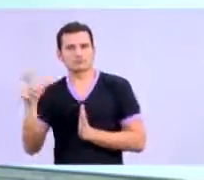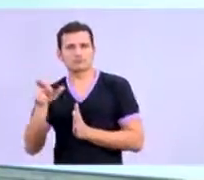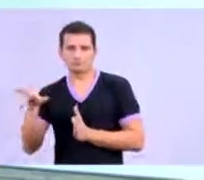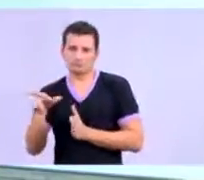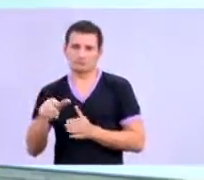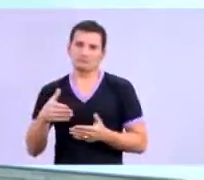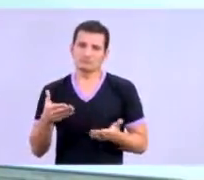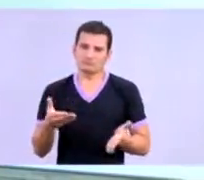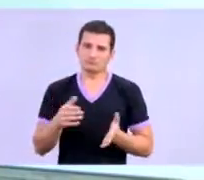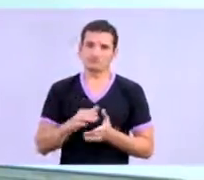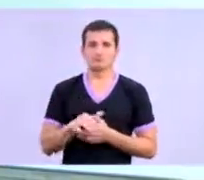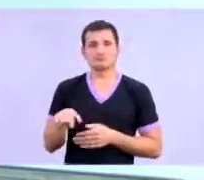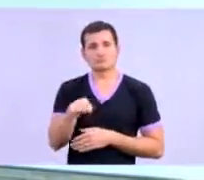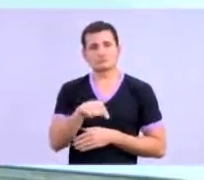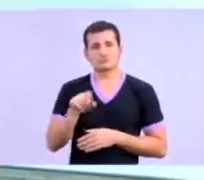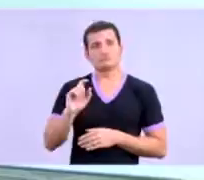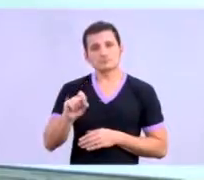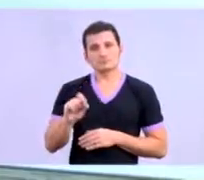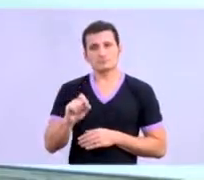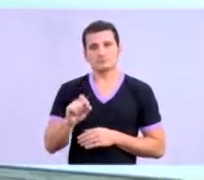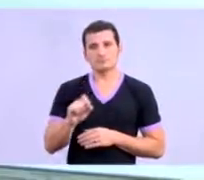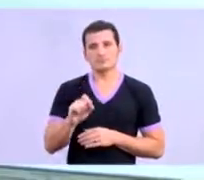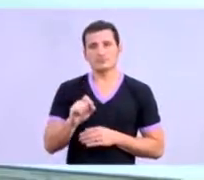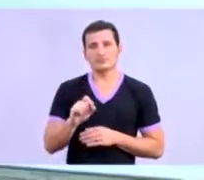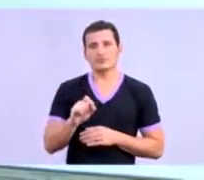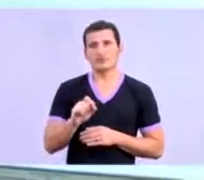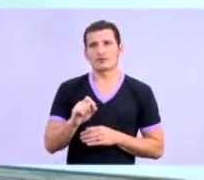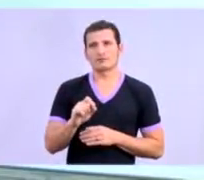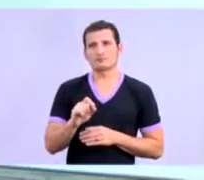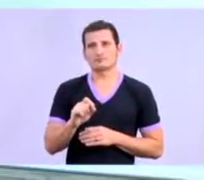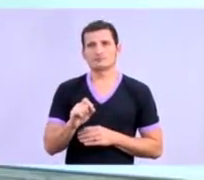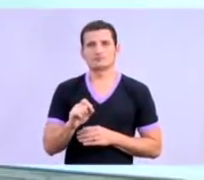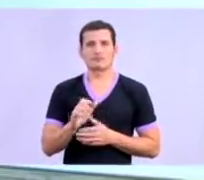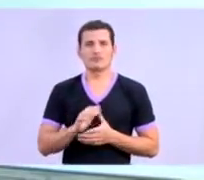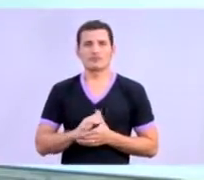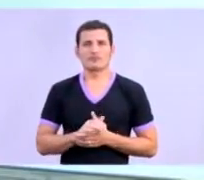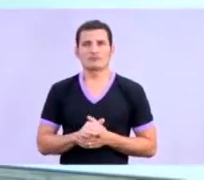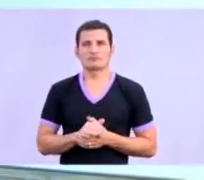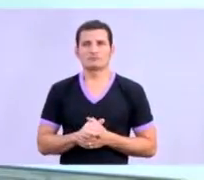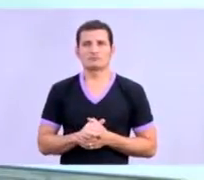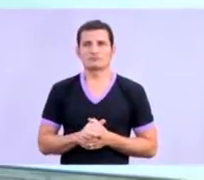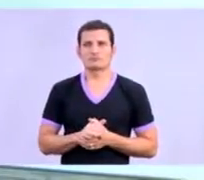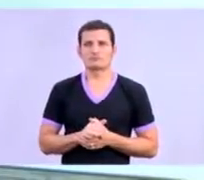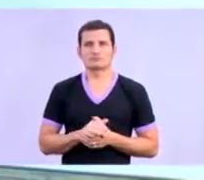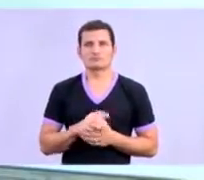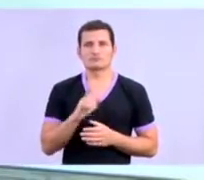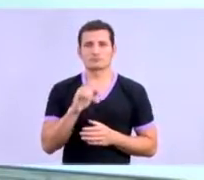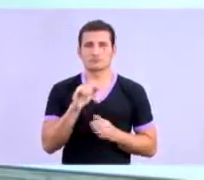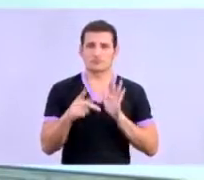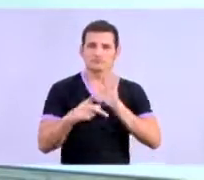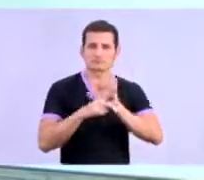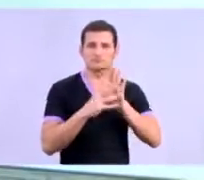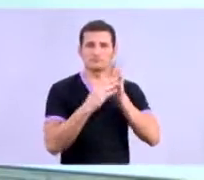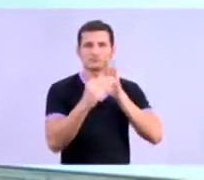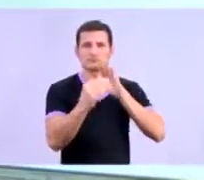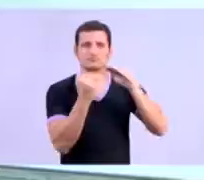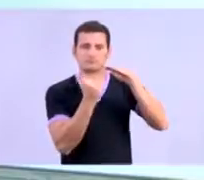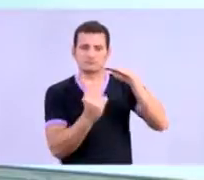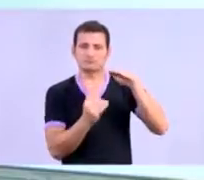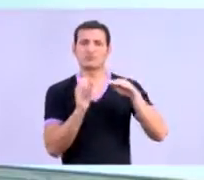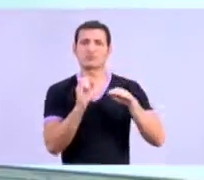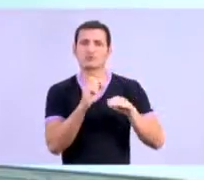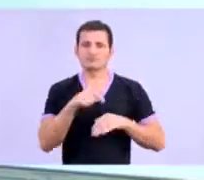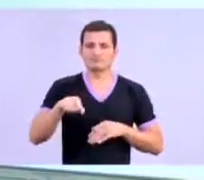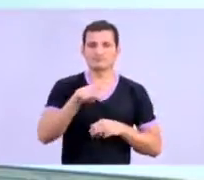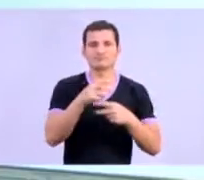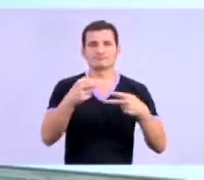isso daí é a possibilidade que veio do advento do modelo de camadas que permitiu que toda essa